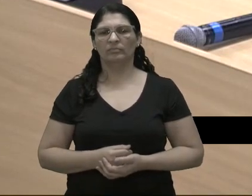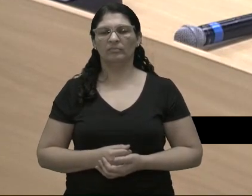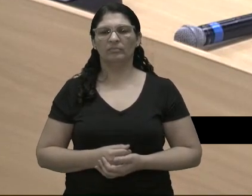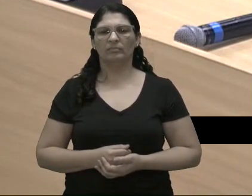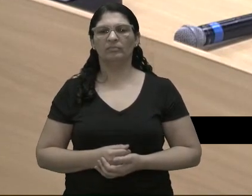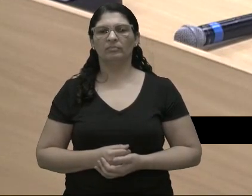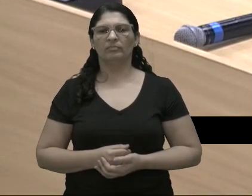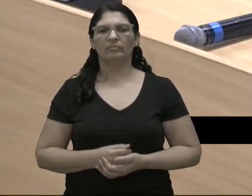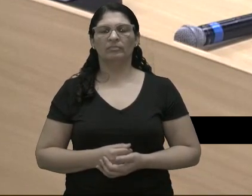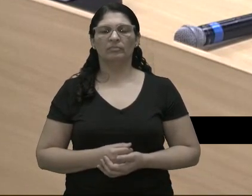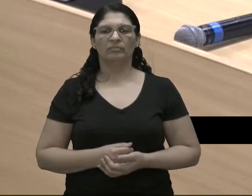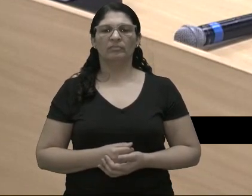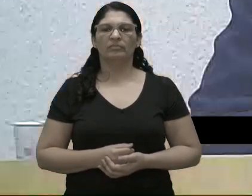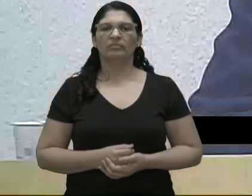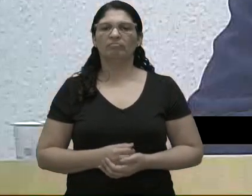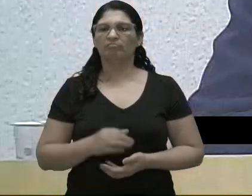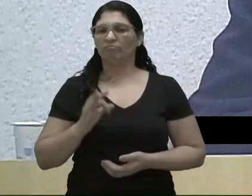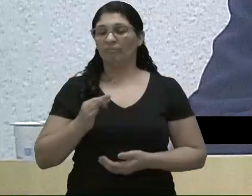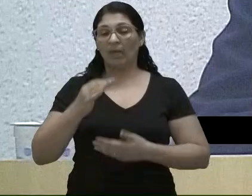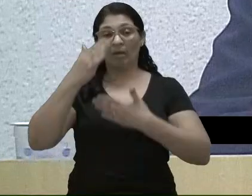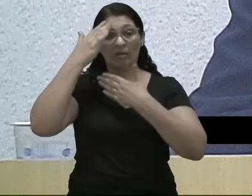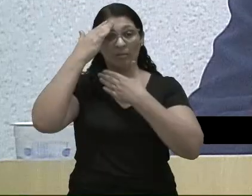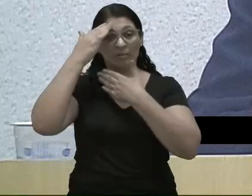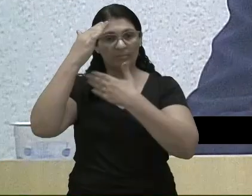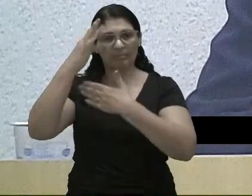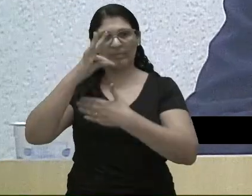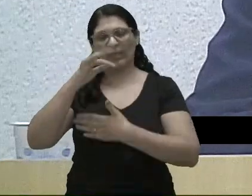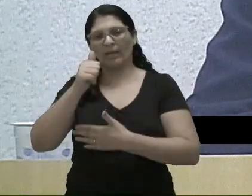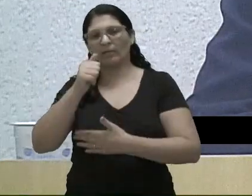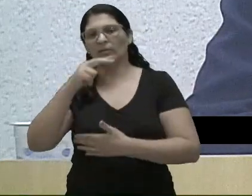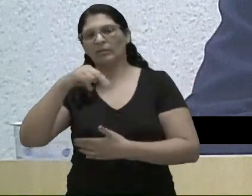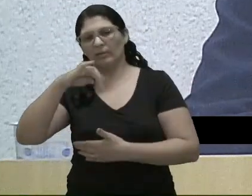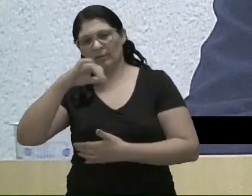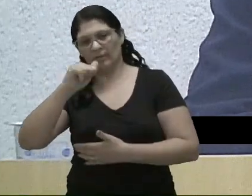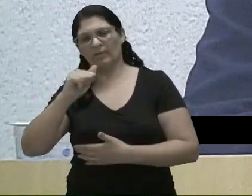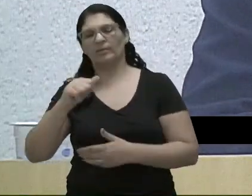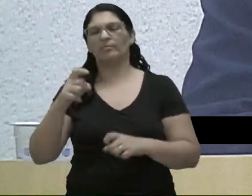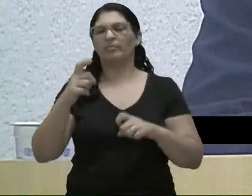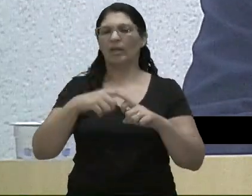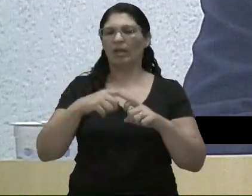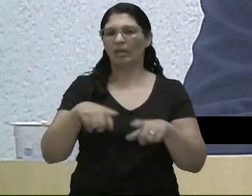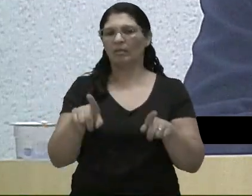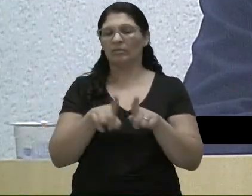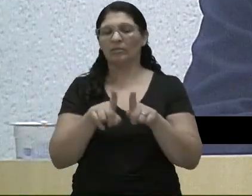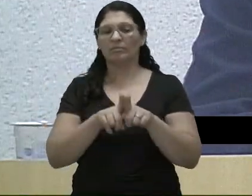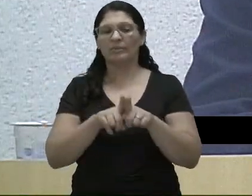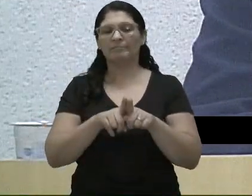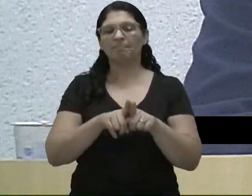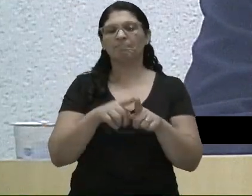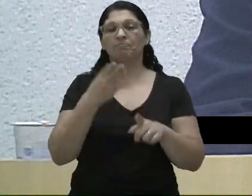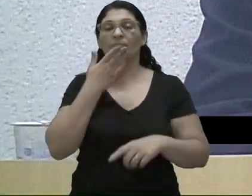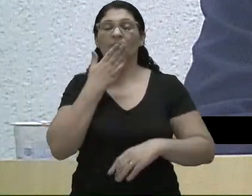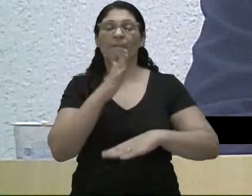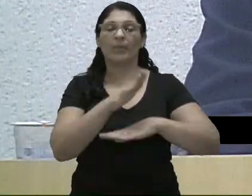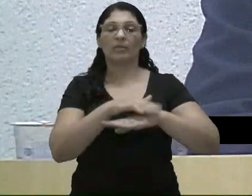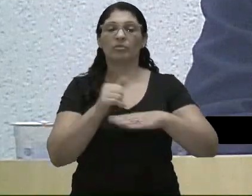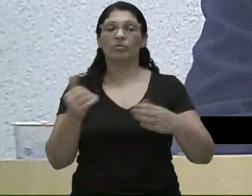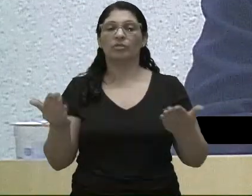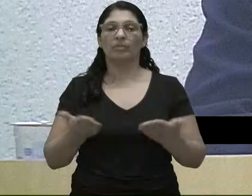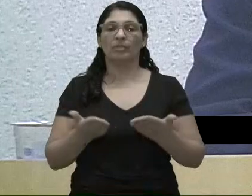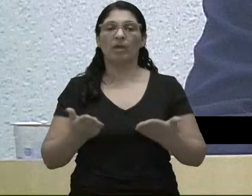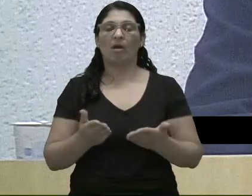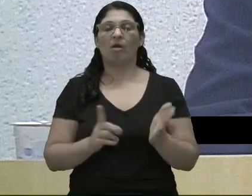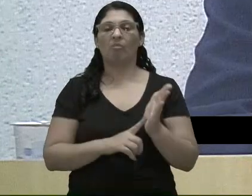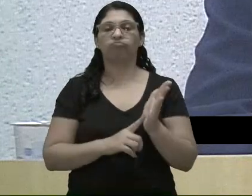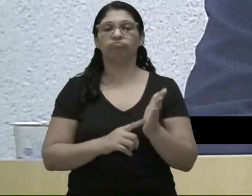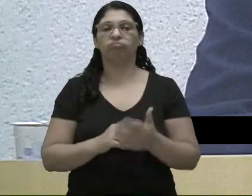Tá bom. Tá certo. Muito obrigado, Tânia. Muito obrigado, doutor, pela participação. Peço que chame a última depoente,